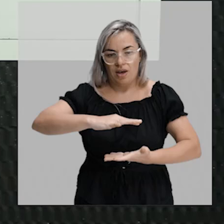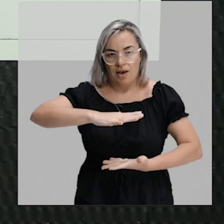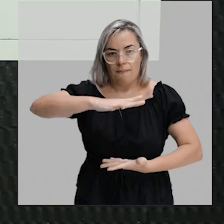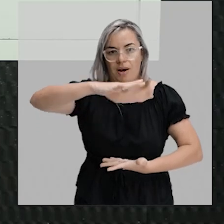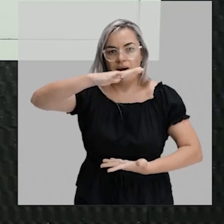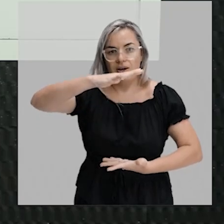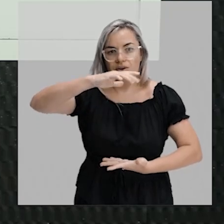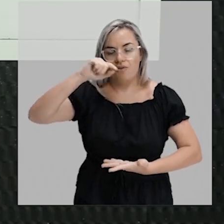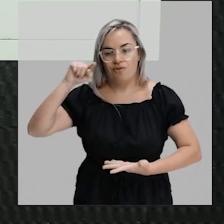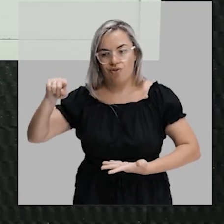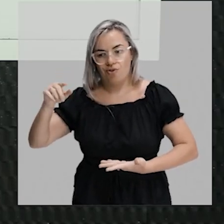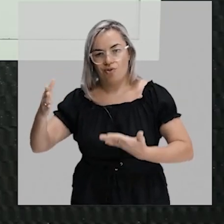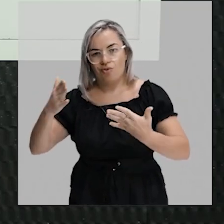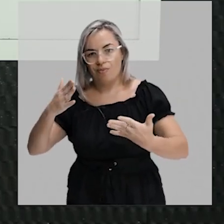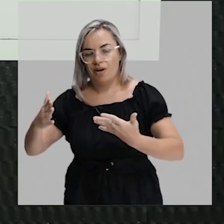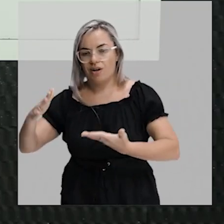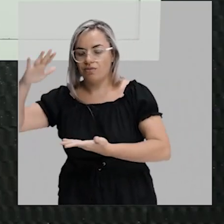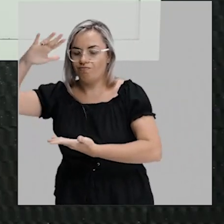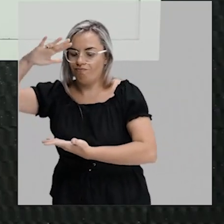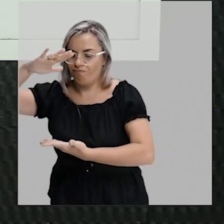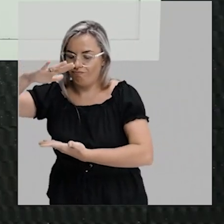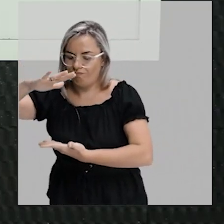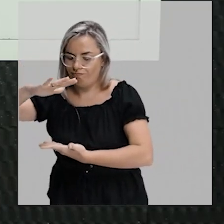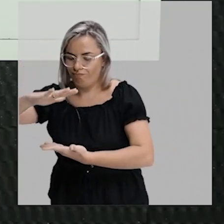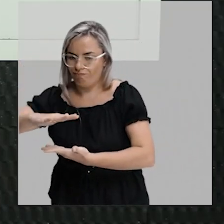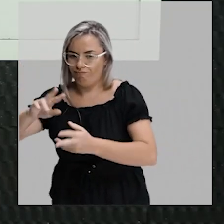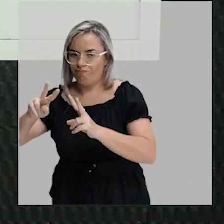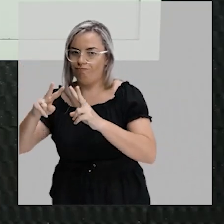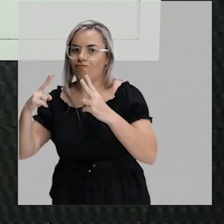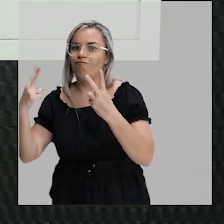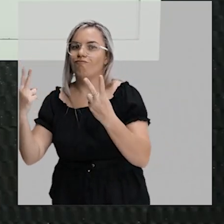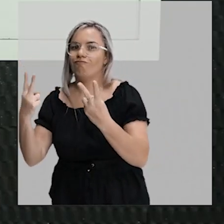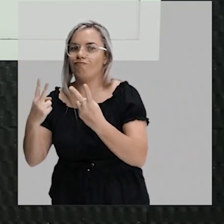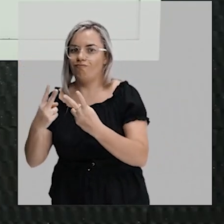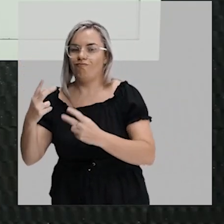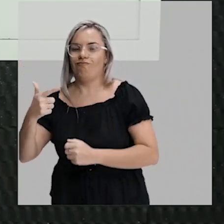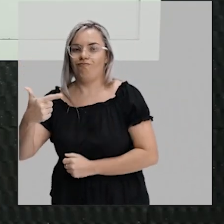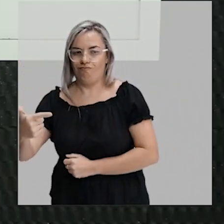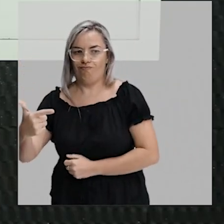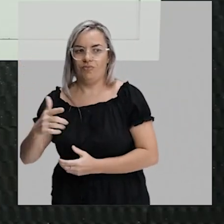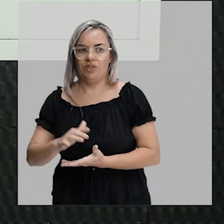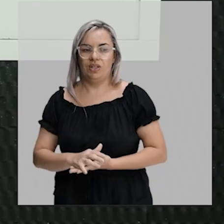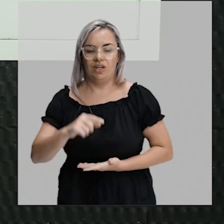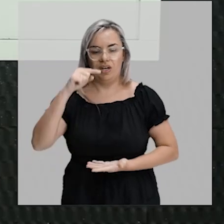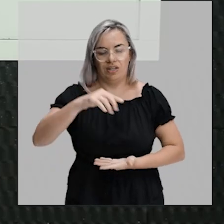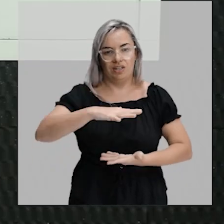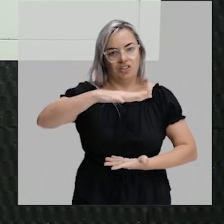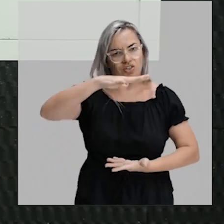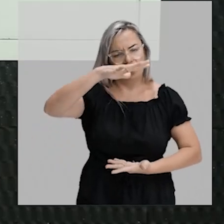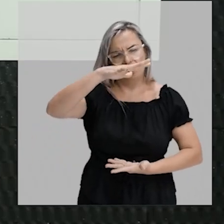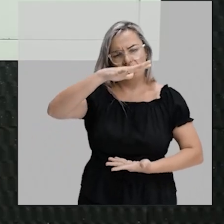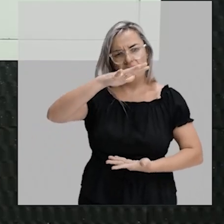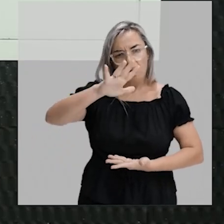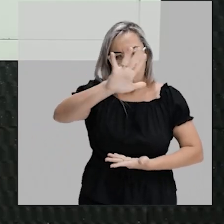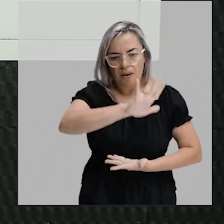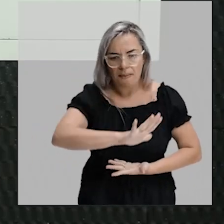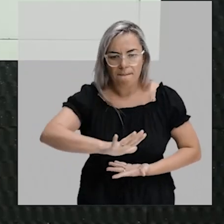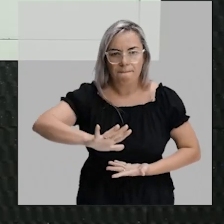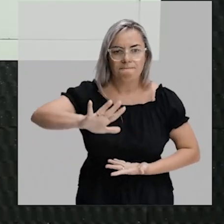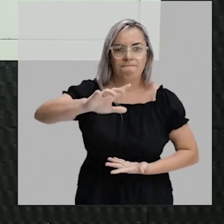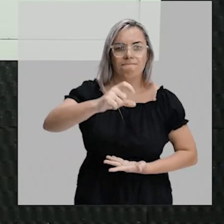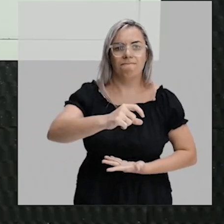Então as moléculas elas tinham mais espaço, então elas poderiam atuar ali normalmente, certo? O espaço foi